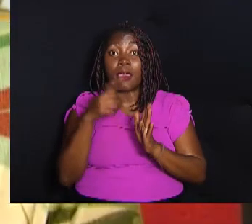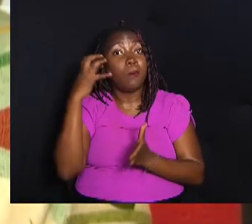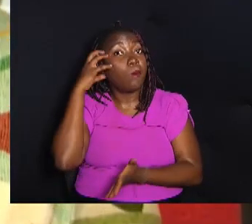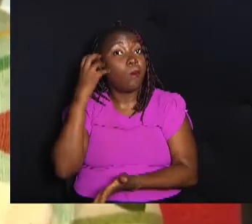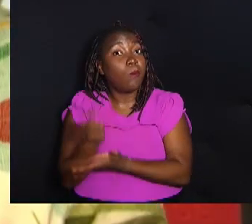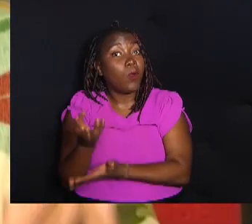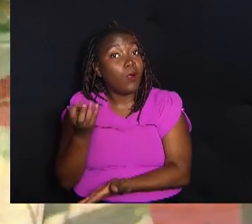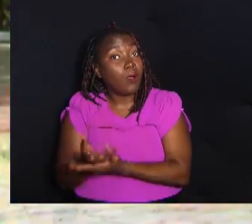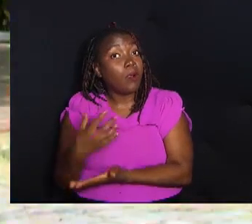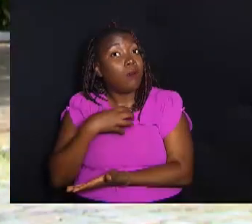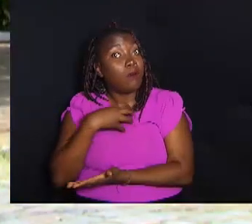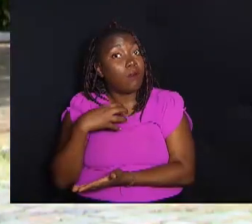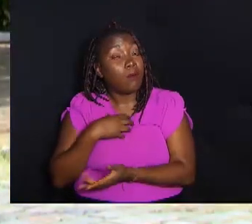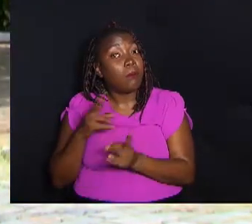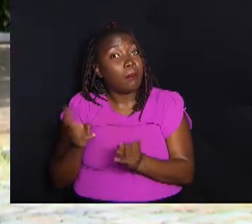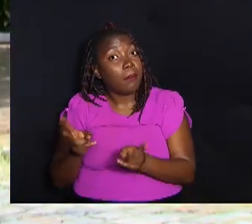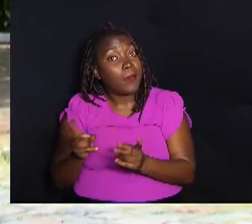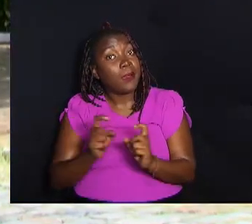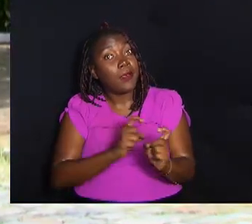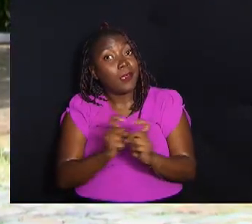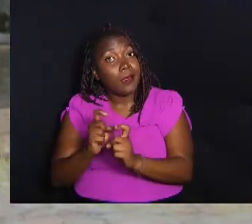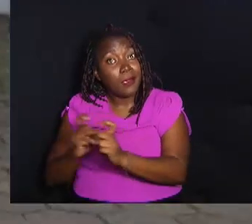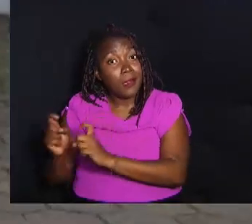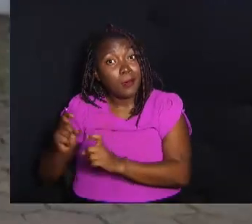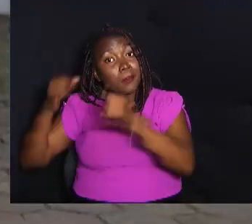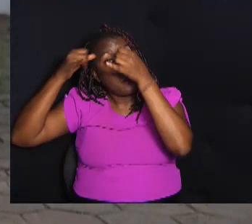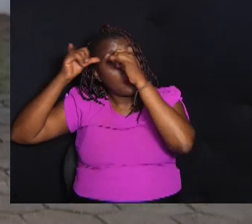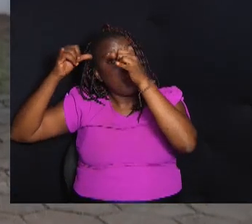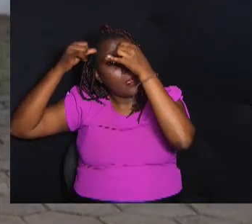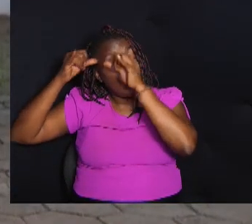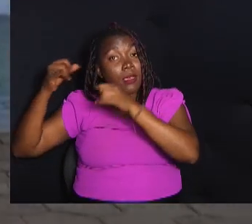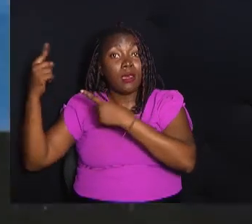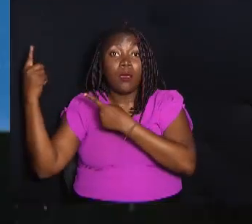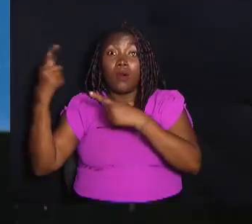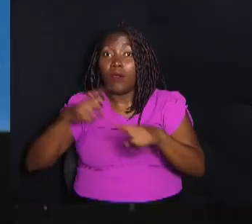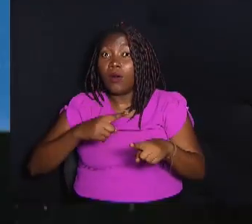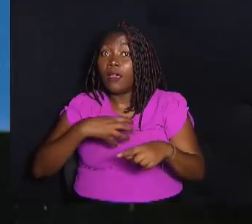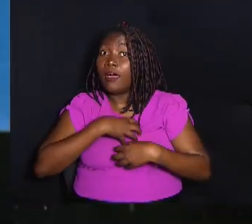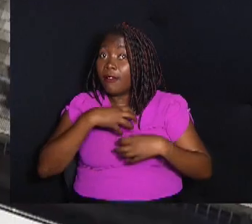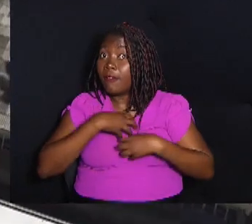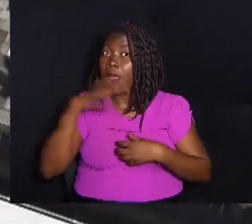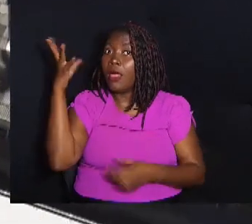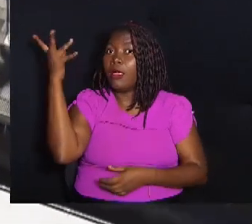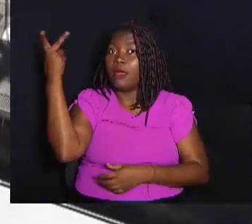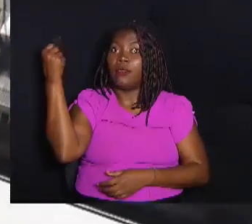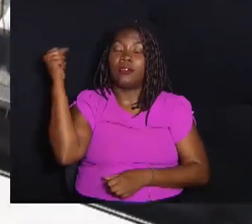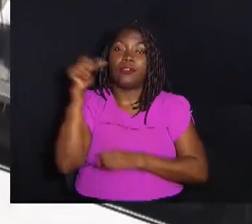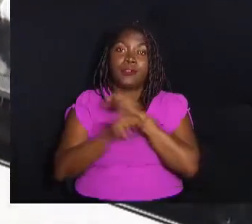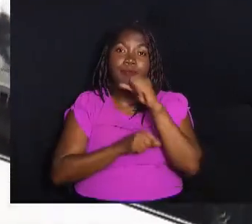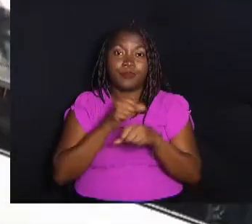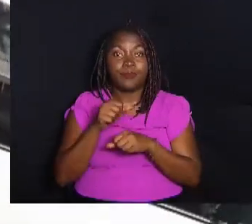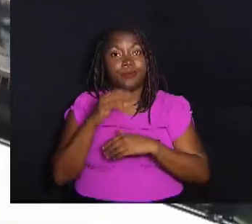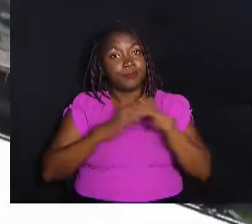forma de manter um diálogo um debate com a sociedade fazendo a prevenção contra os efeitos desses eventos climáticos extremos a capacitação